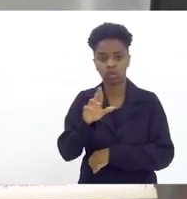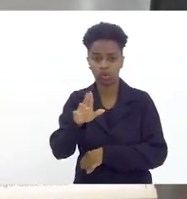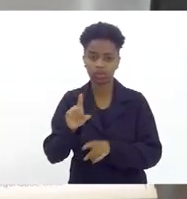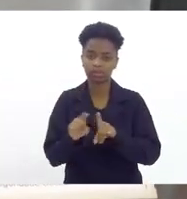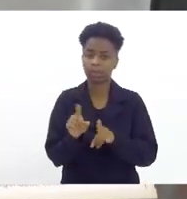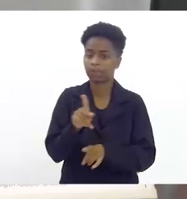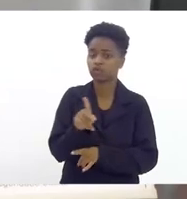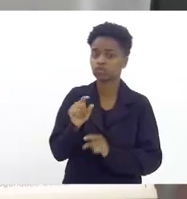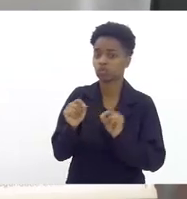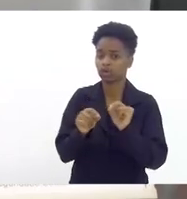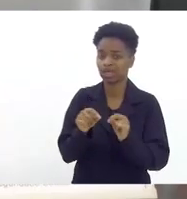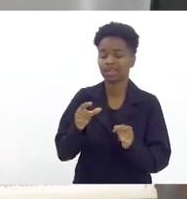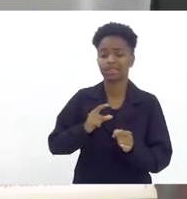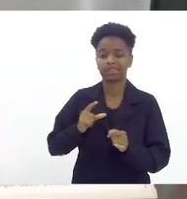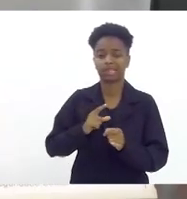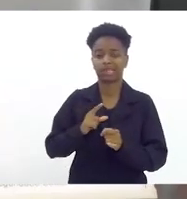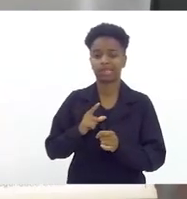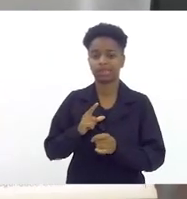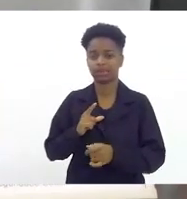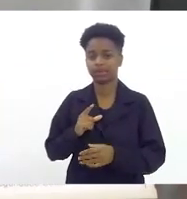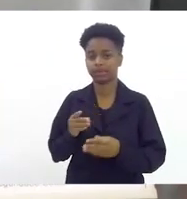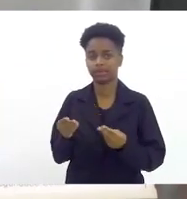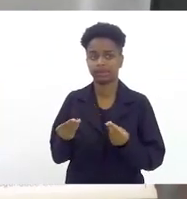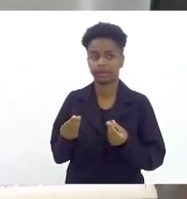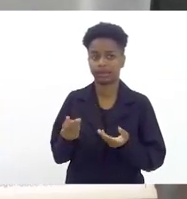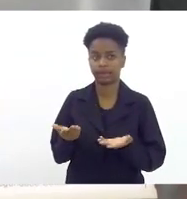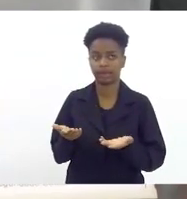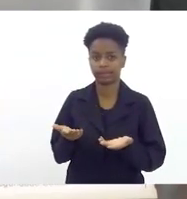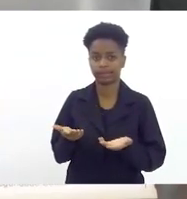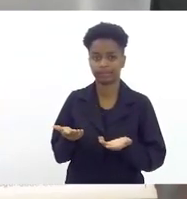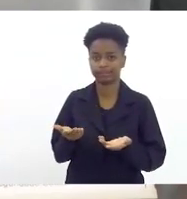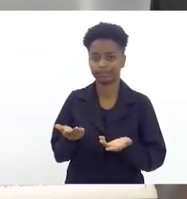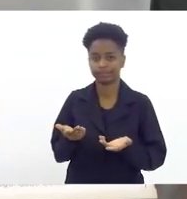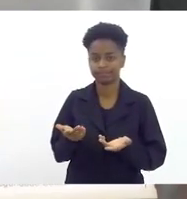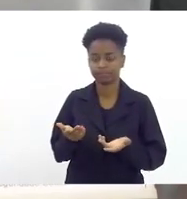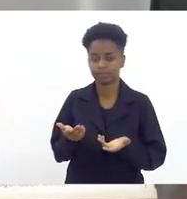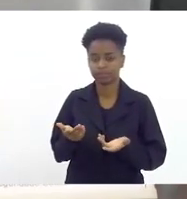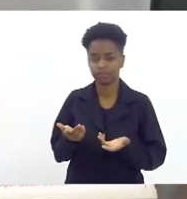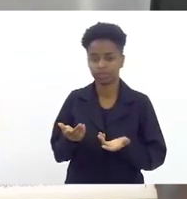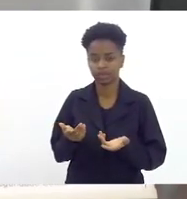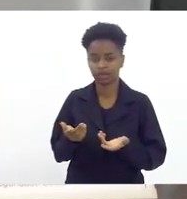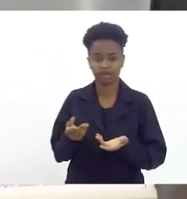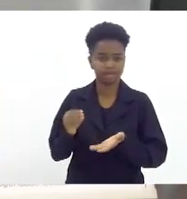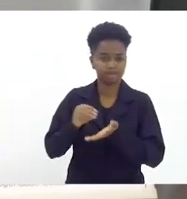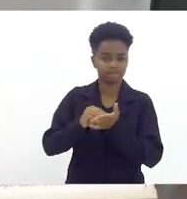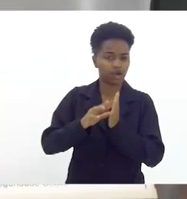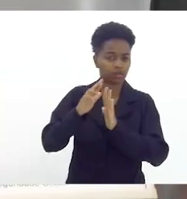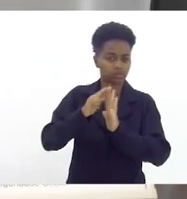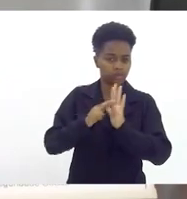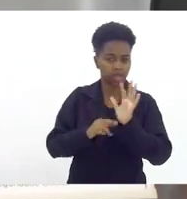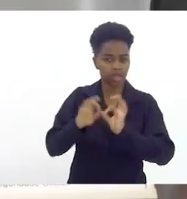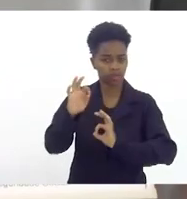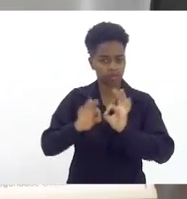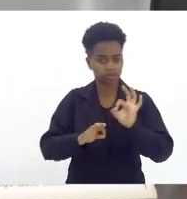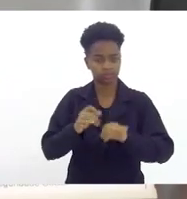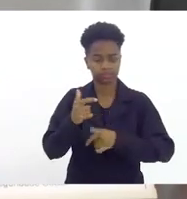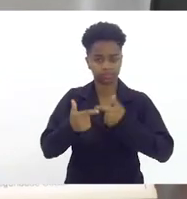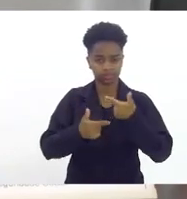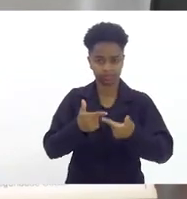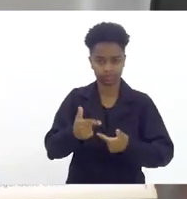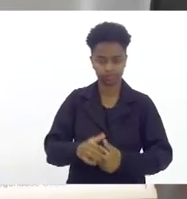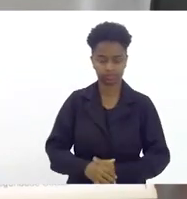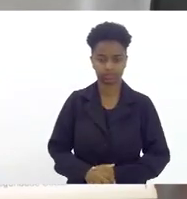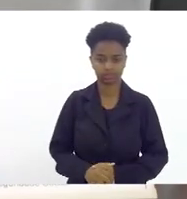a cada vez maior é enfim desde regulamentação desse trabalho